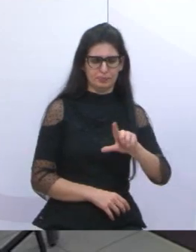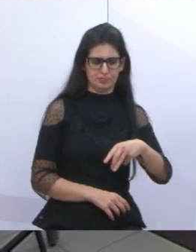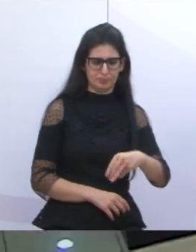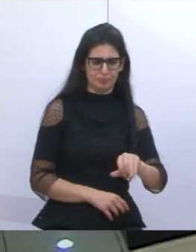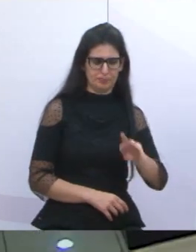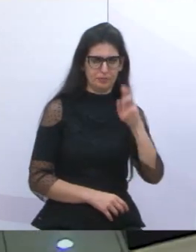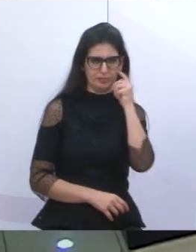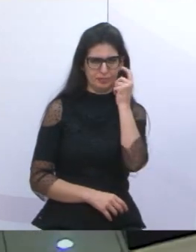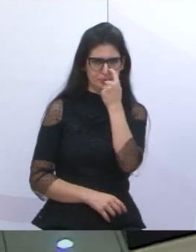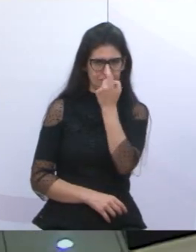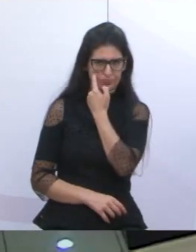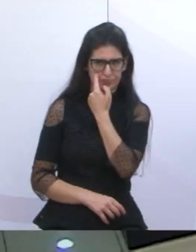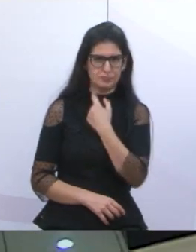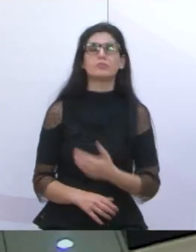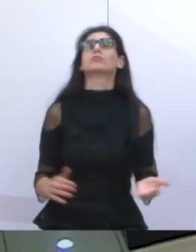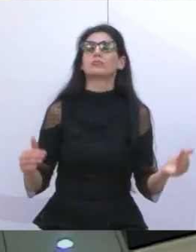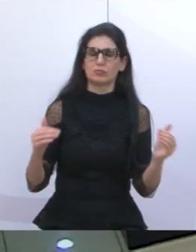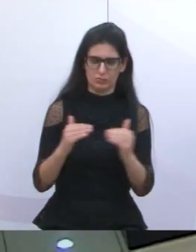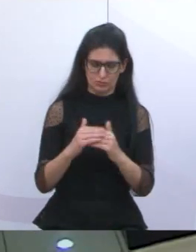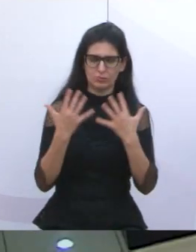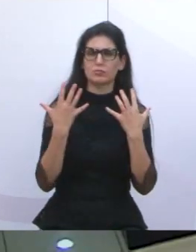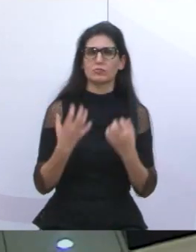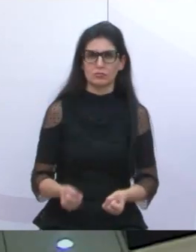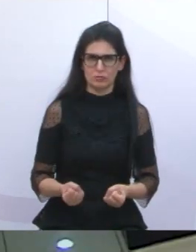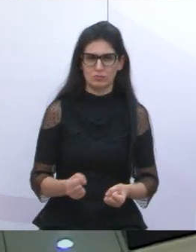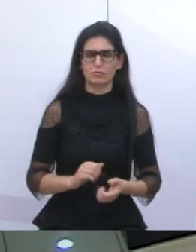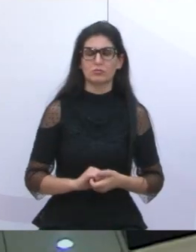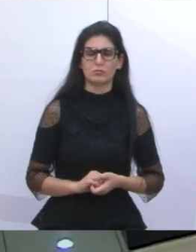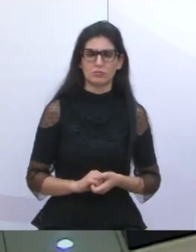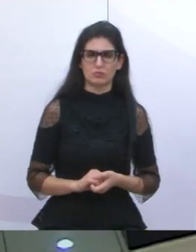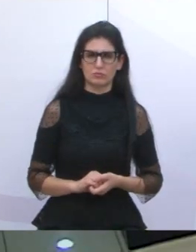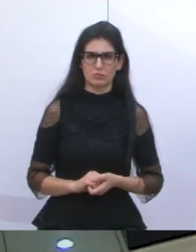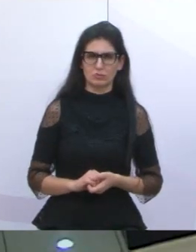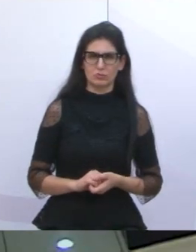Meia Lua? O voto é favorável.